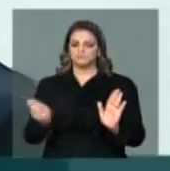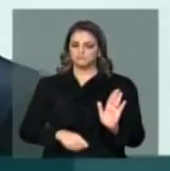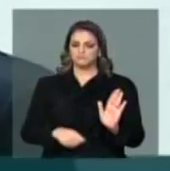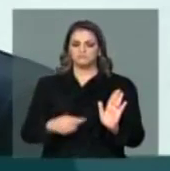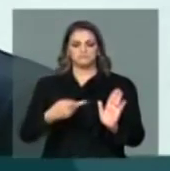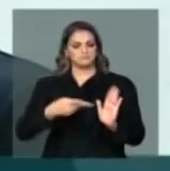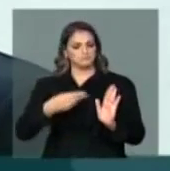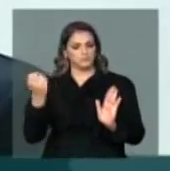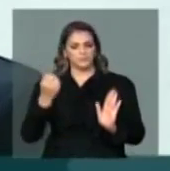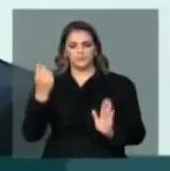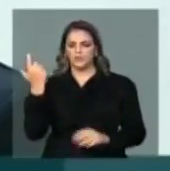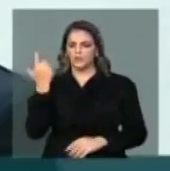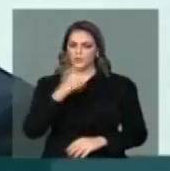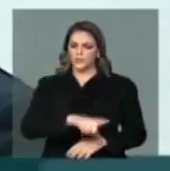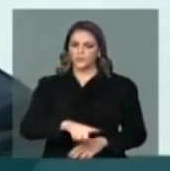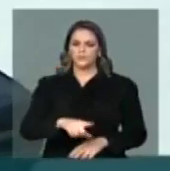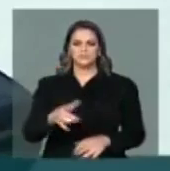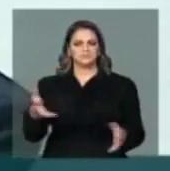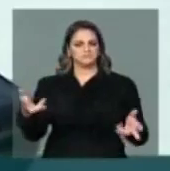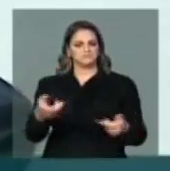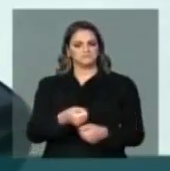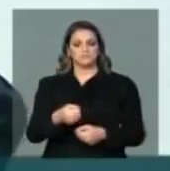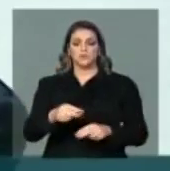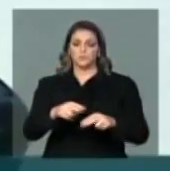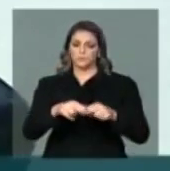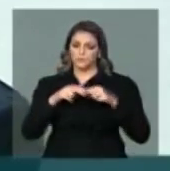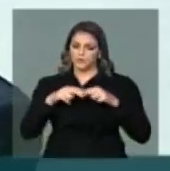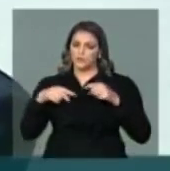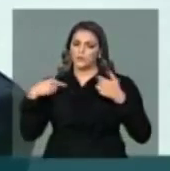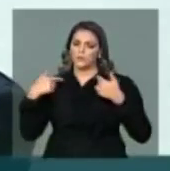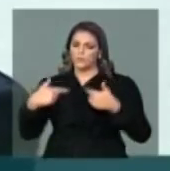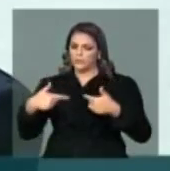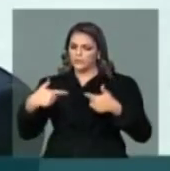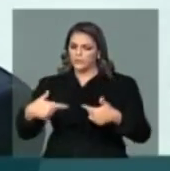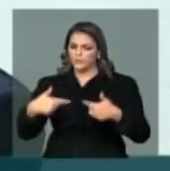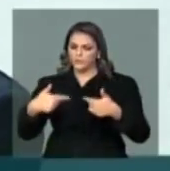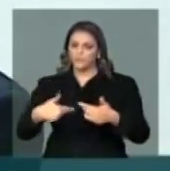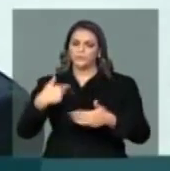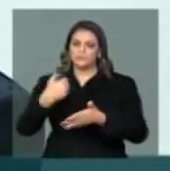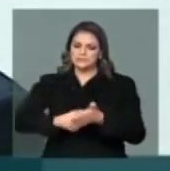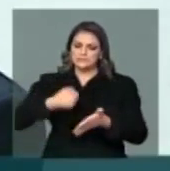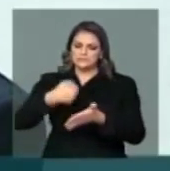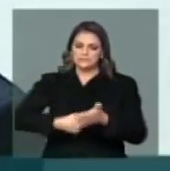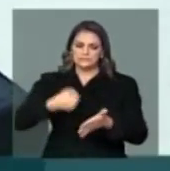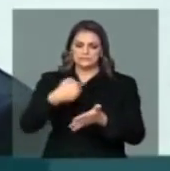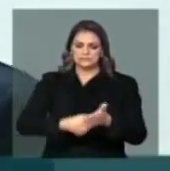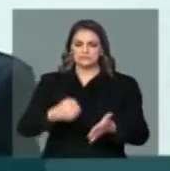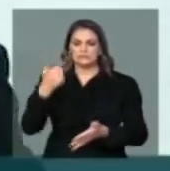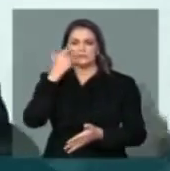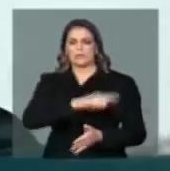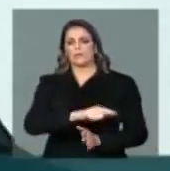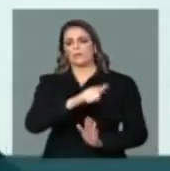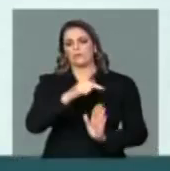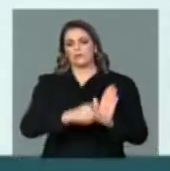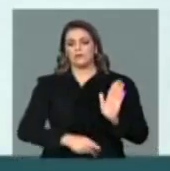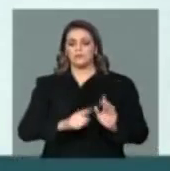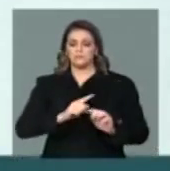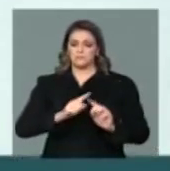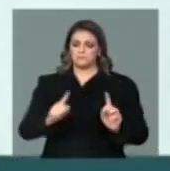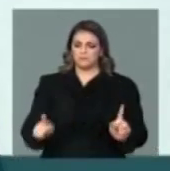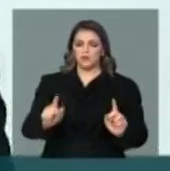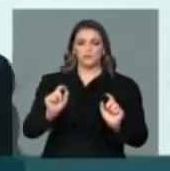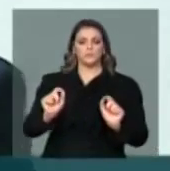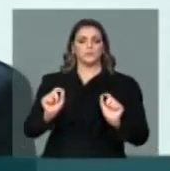luta de todos nós para o aprofundamento da democracia brasileira, sem o que não seria possível a